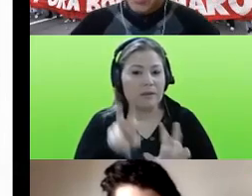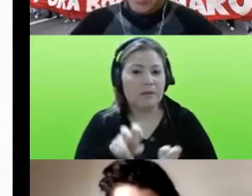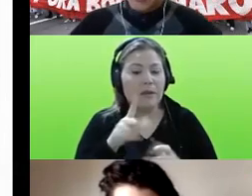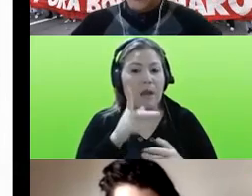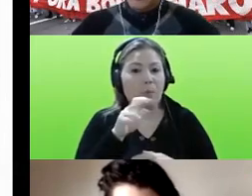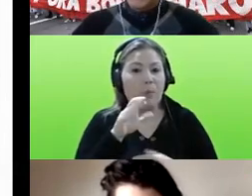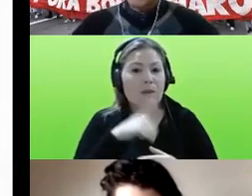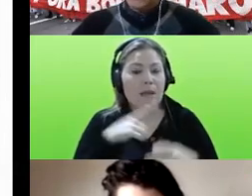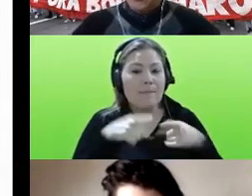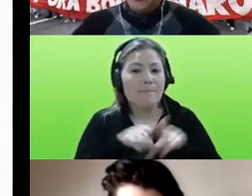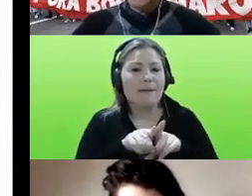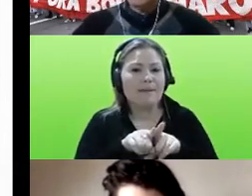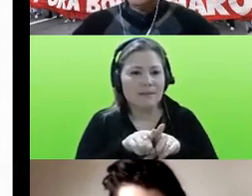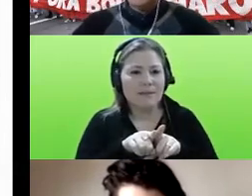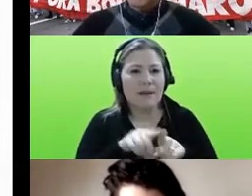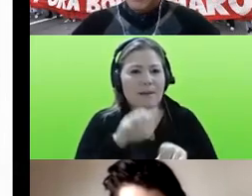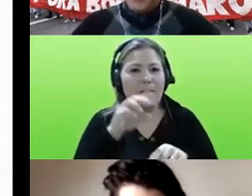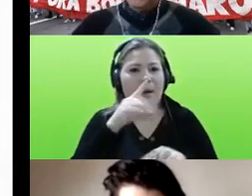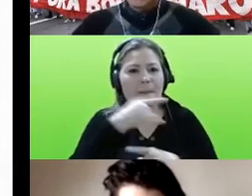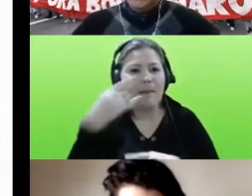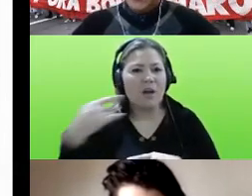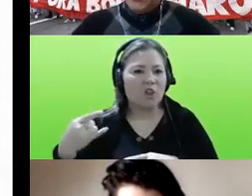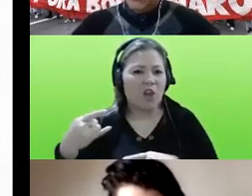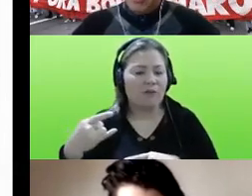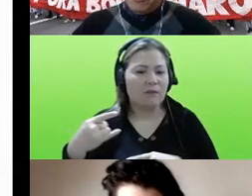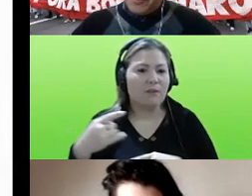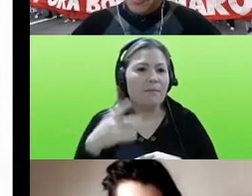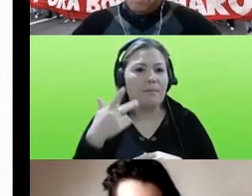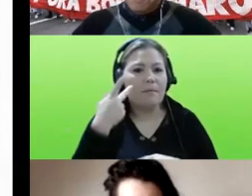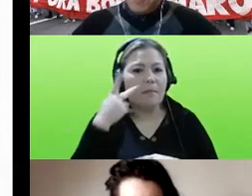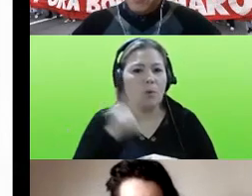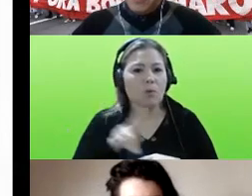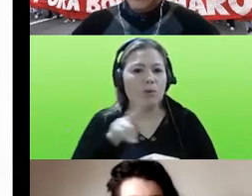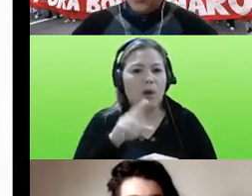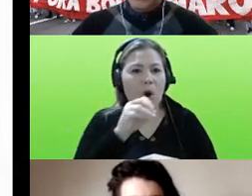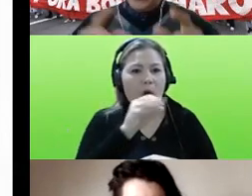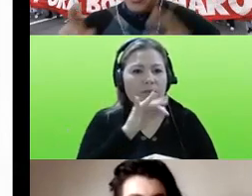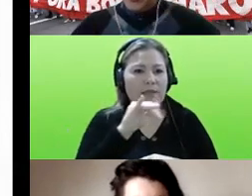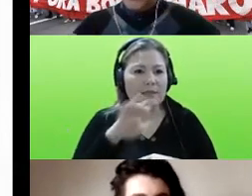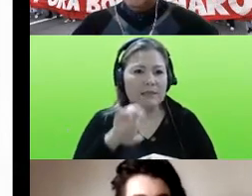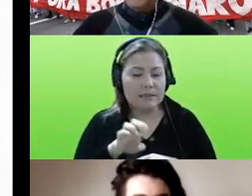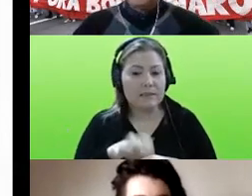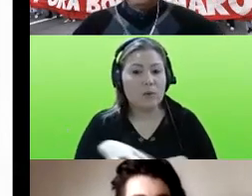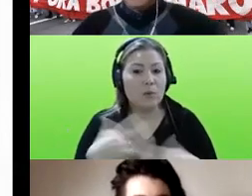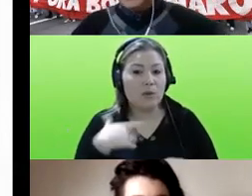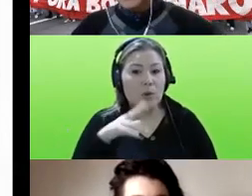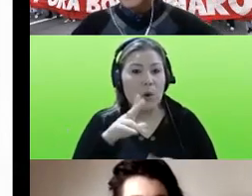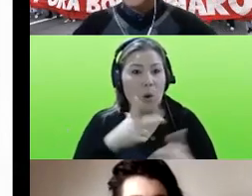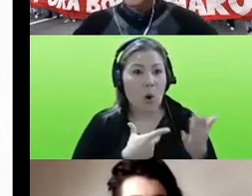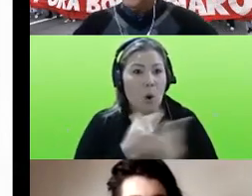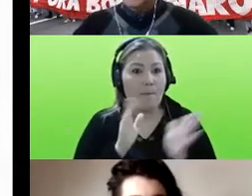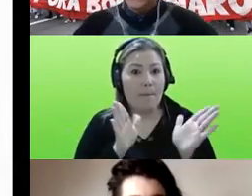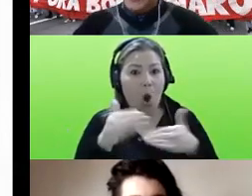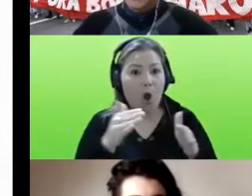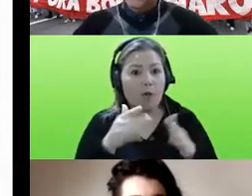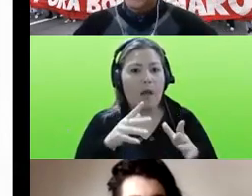uma parceria com a Microsoft para utilizar o Office. Né? Então, quando você compra esse pacote, fica trancando